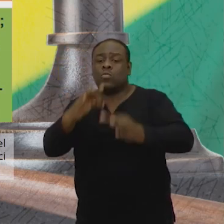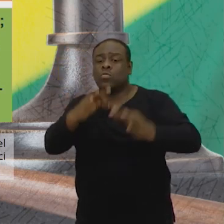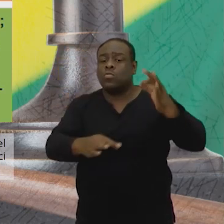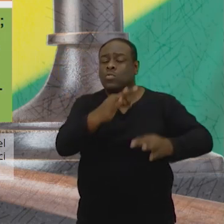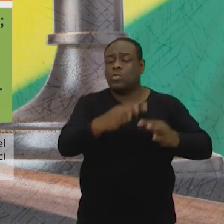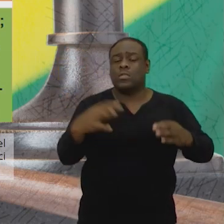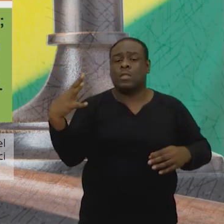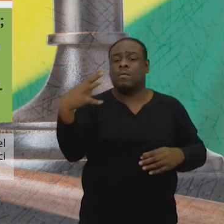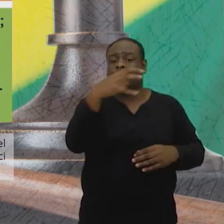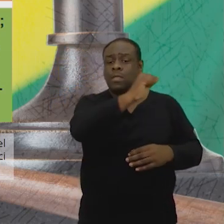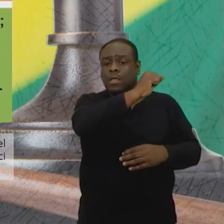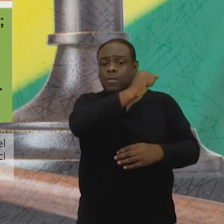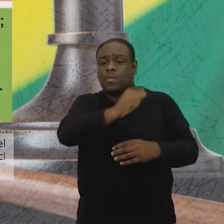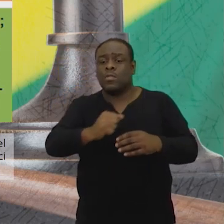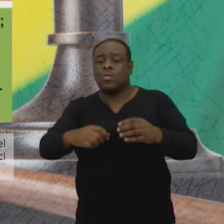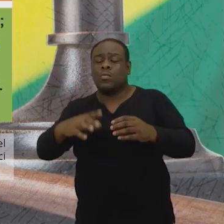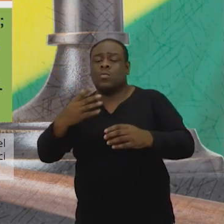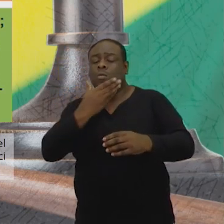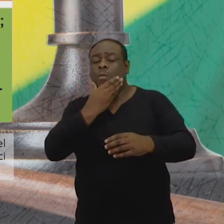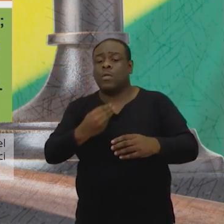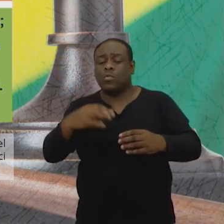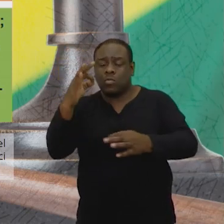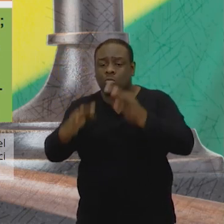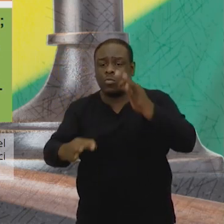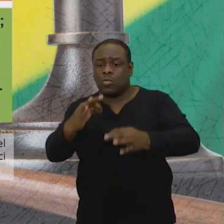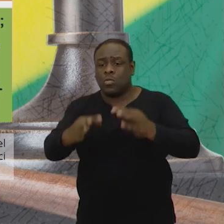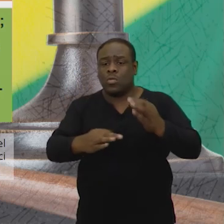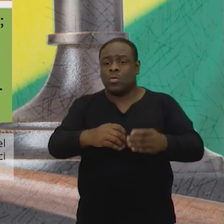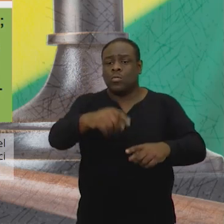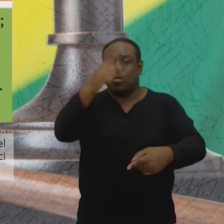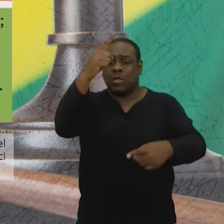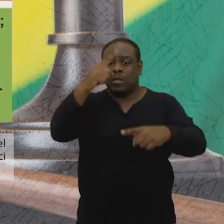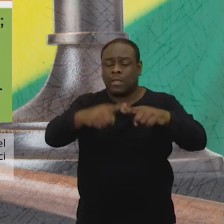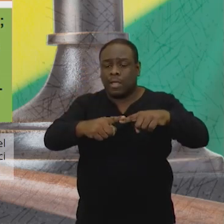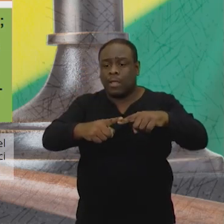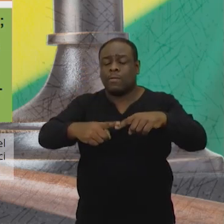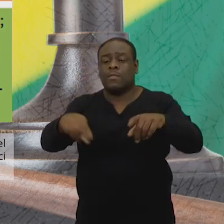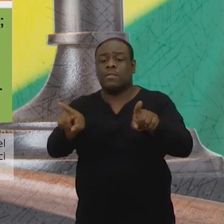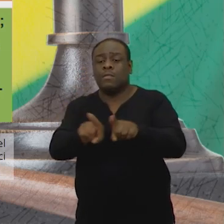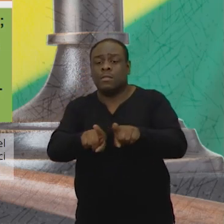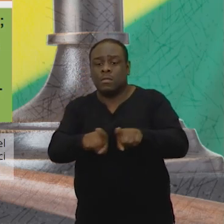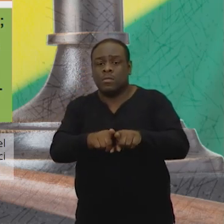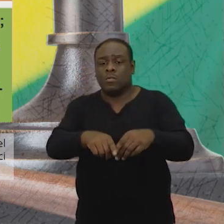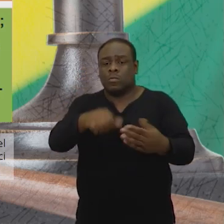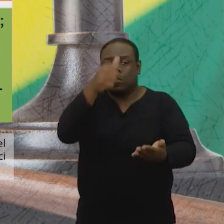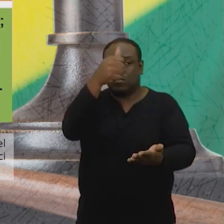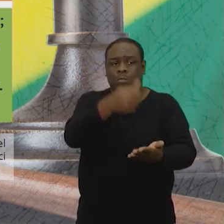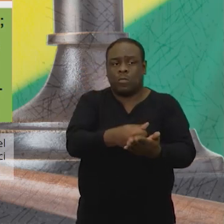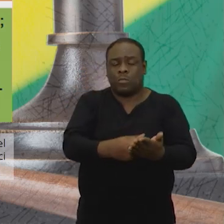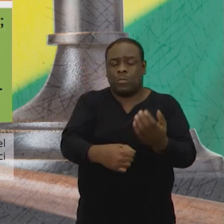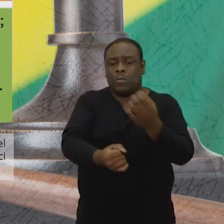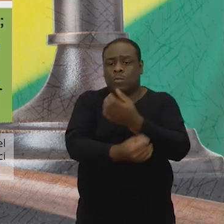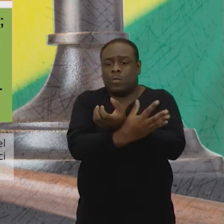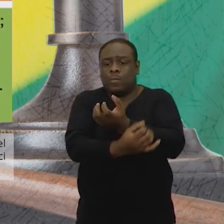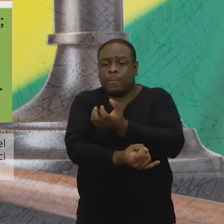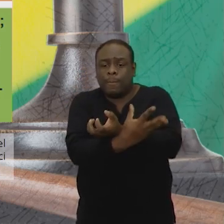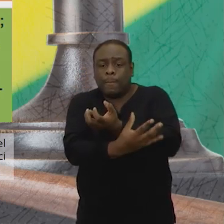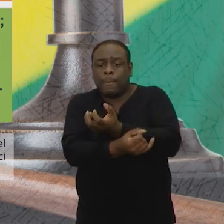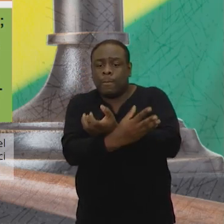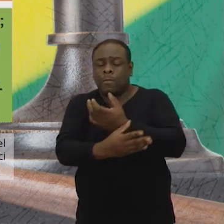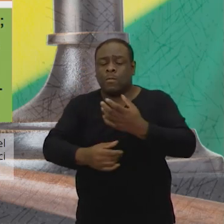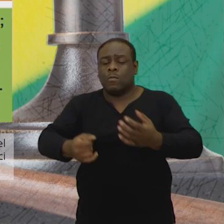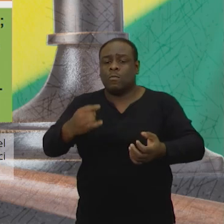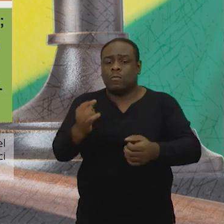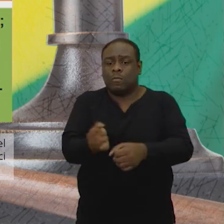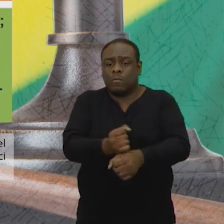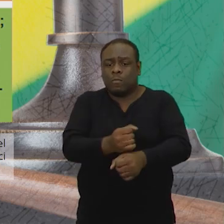rápida e eficiente com juízes de pequenas causas. Corrupção tratada com muito mais vigor, né? É um